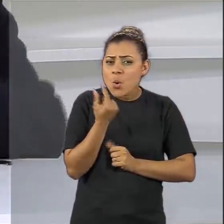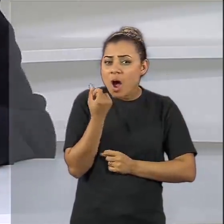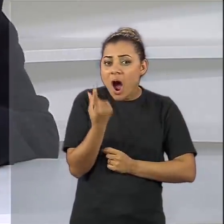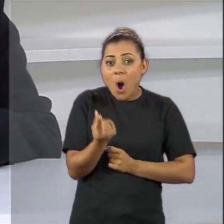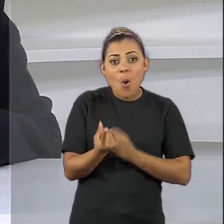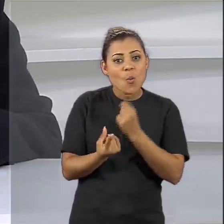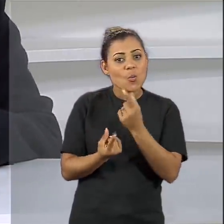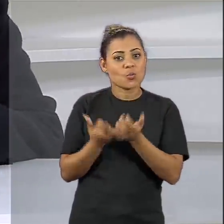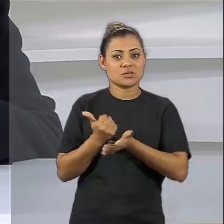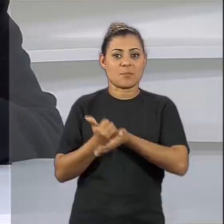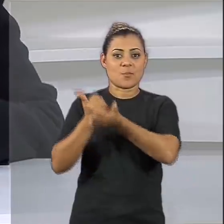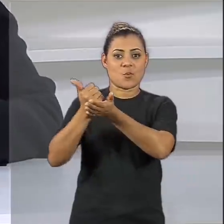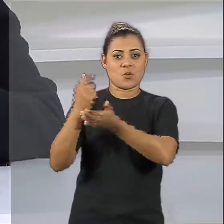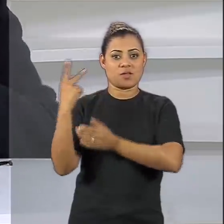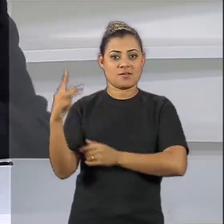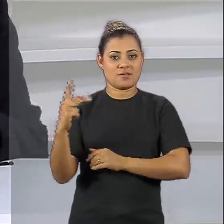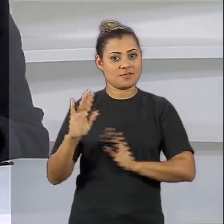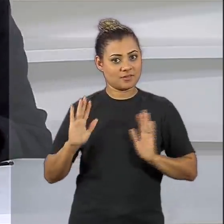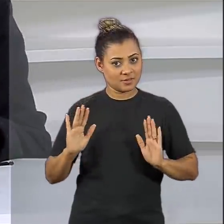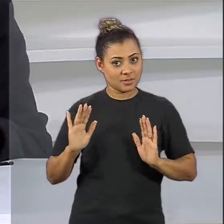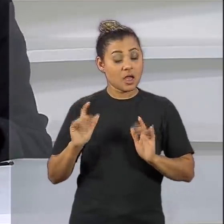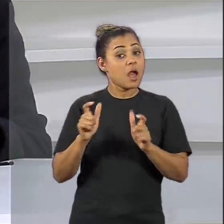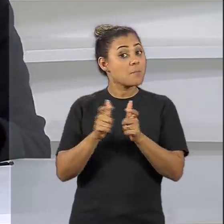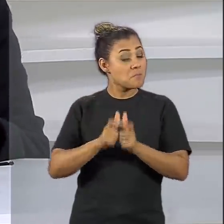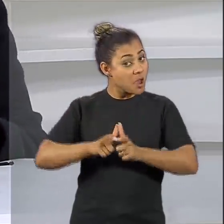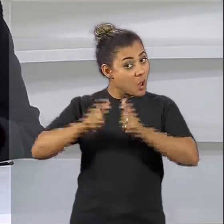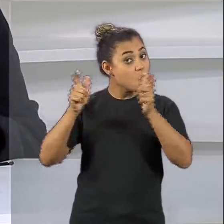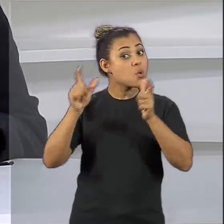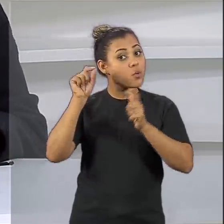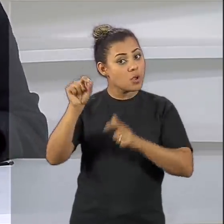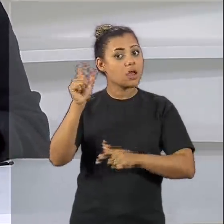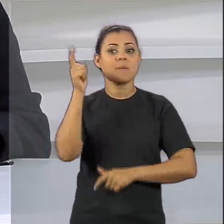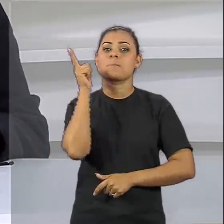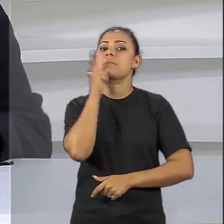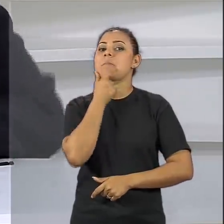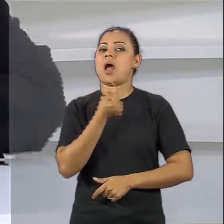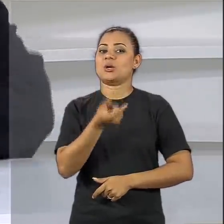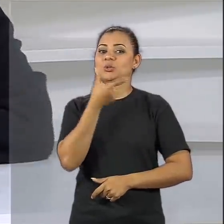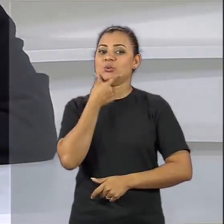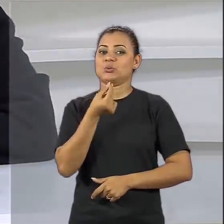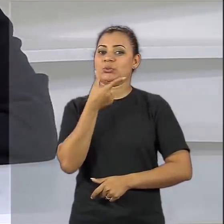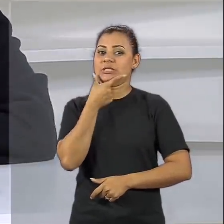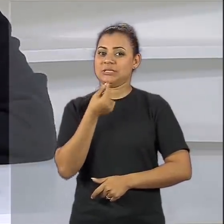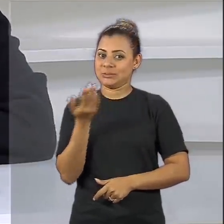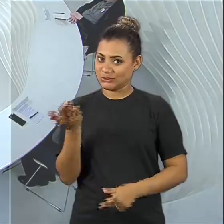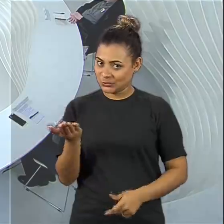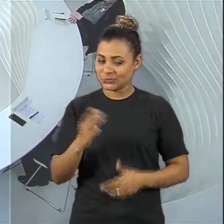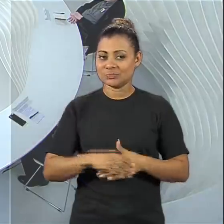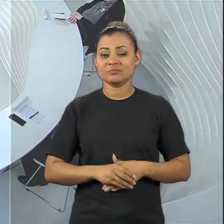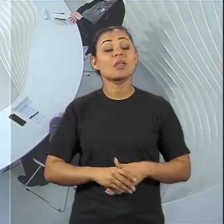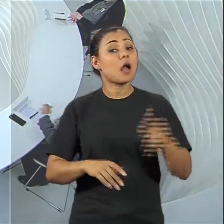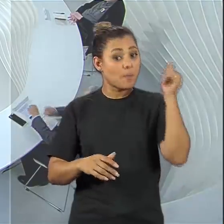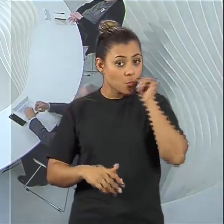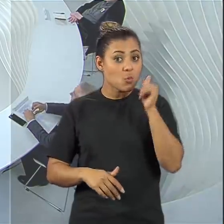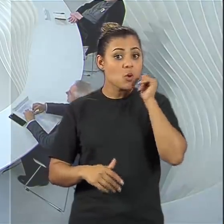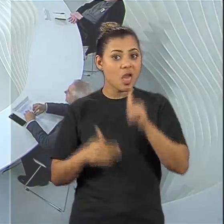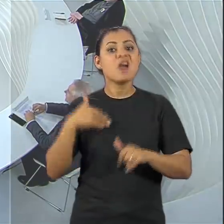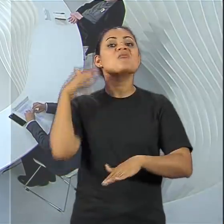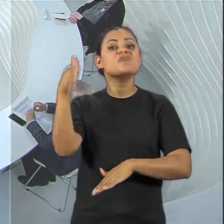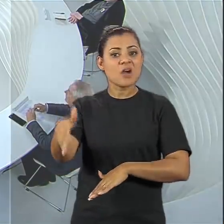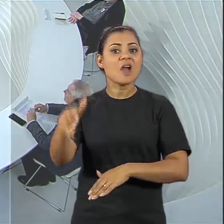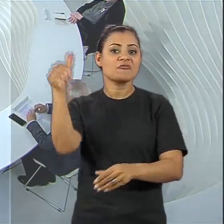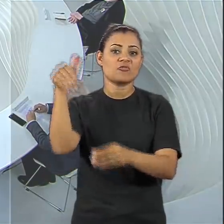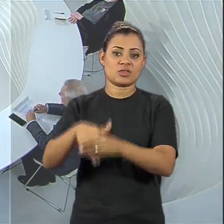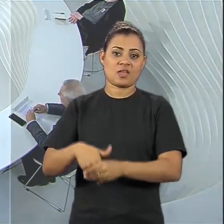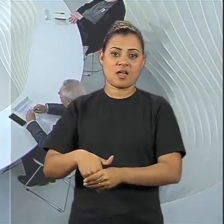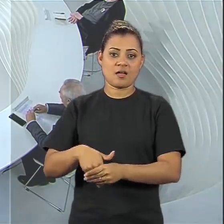essa onda Bolsonaro. Essa onda Bolsonaro é uma onda masculina. E as mulheres comparecem mais para votar. E são